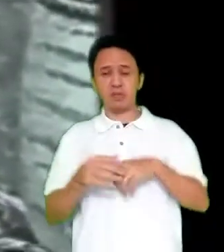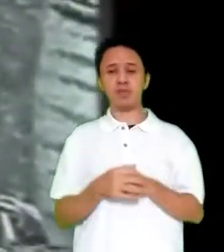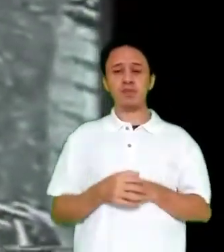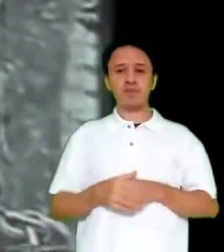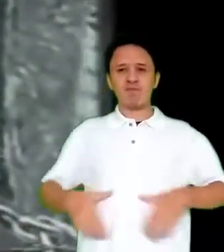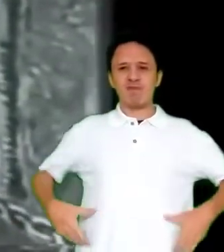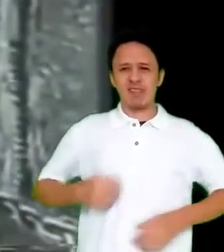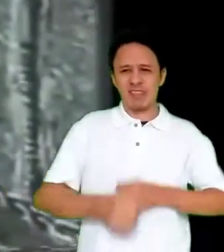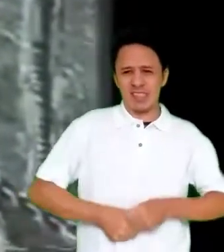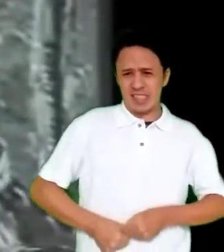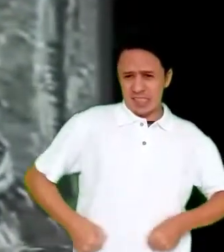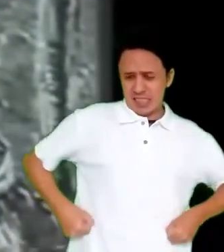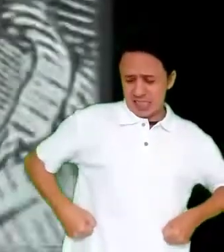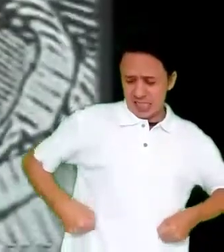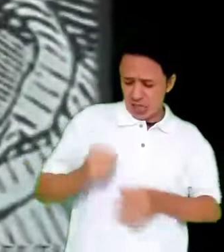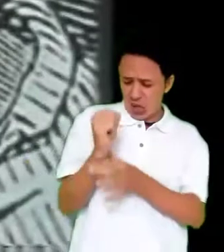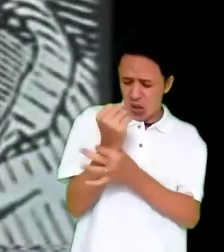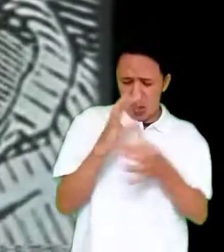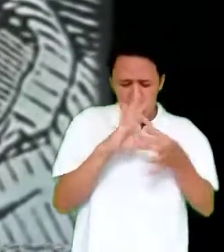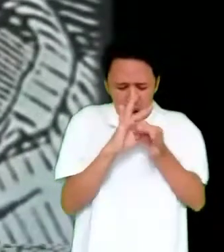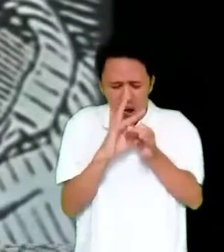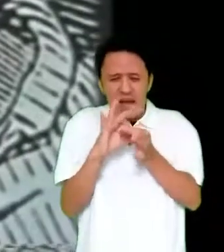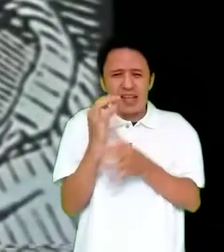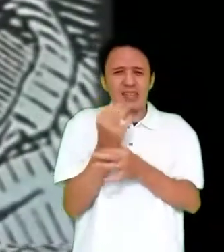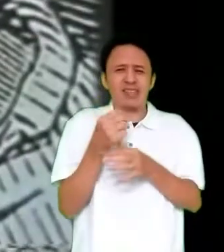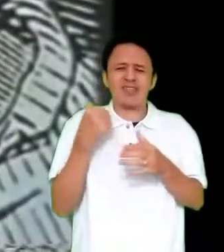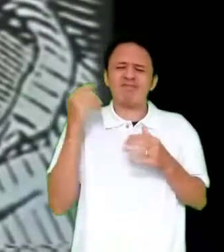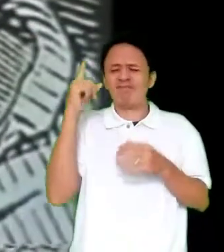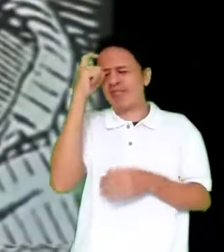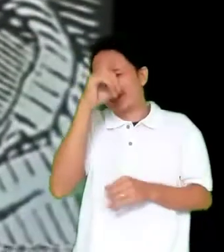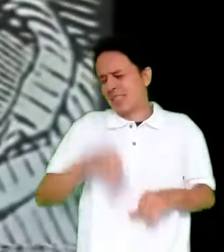O cinto e a corrente são mais dolorosos quando trabalhamos com a família.